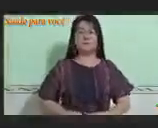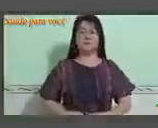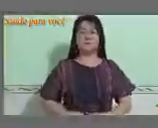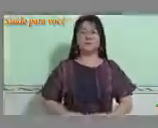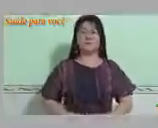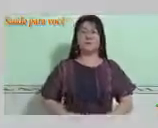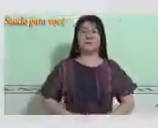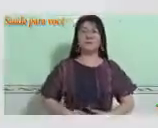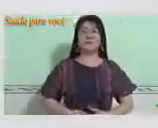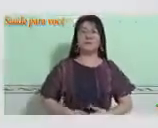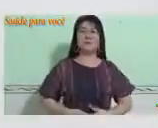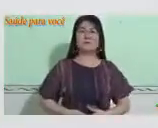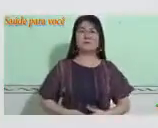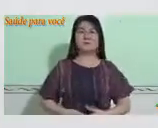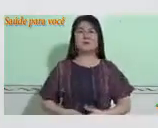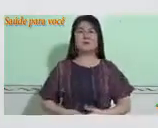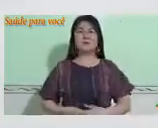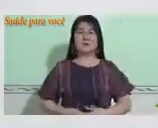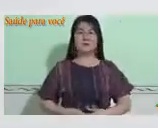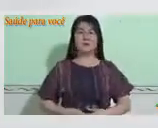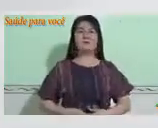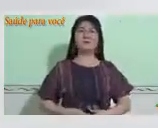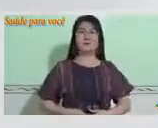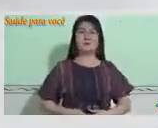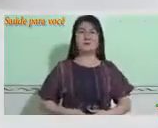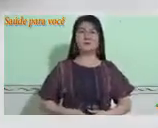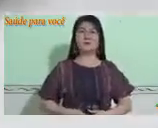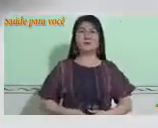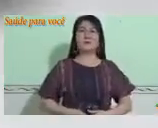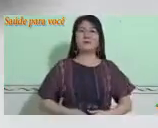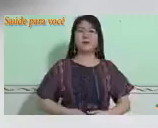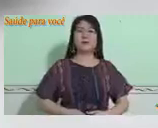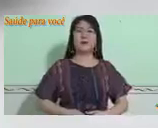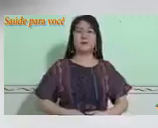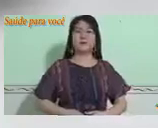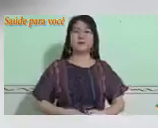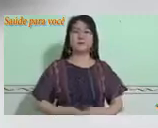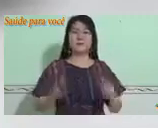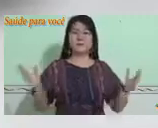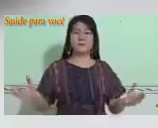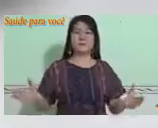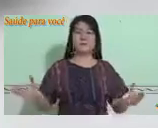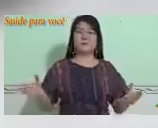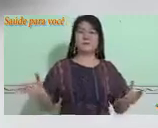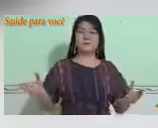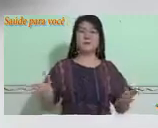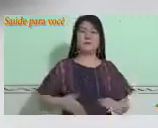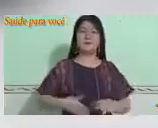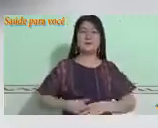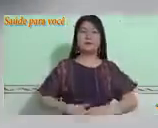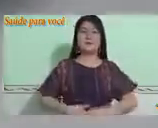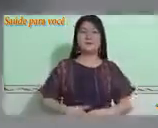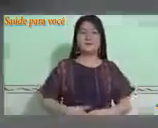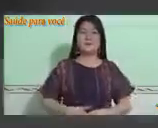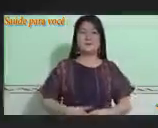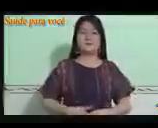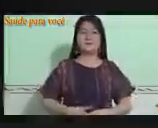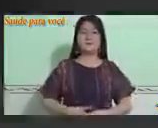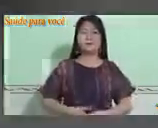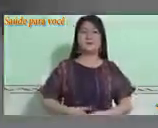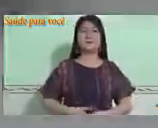SOCORRO é recomendado ir ao pronto socorro quando, assim que o bebê sofreu acidentes e observado sinais e sintomas.